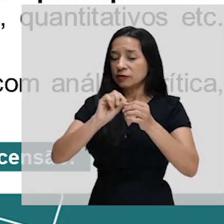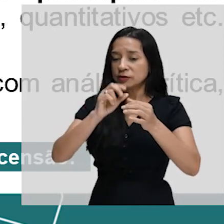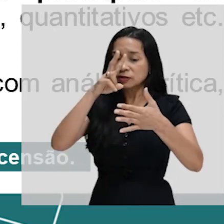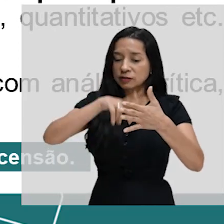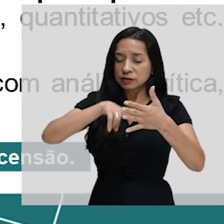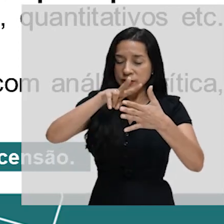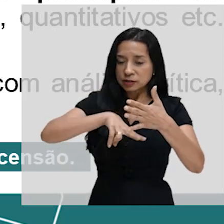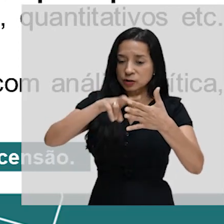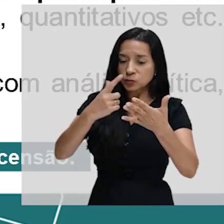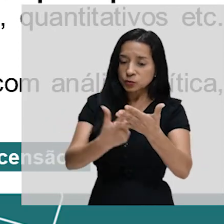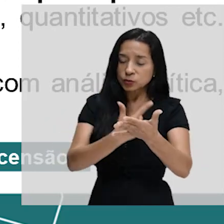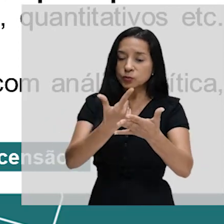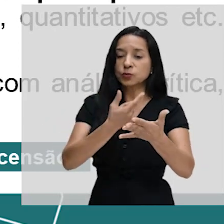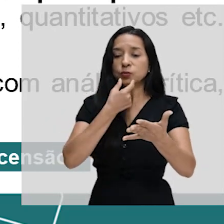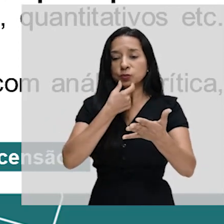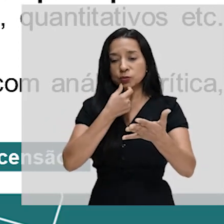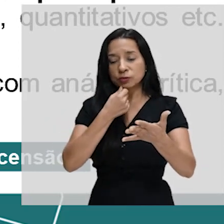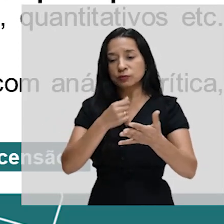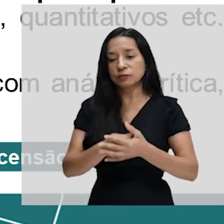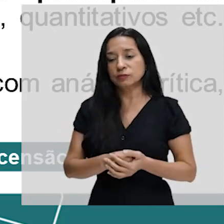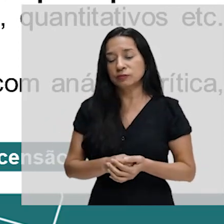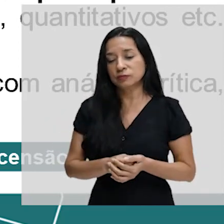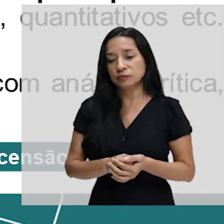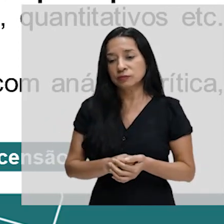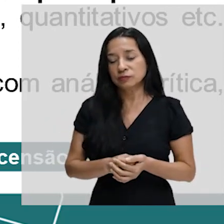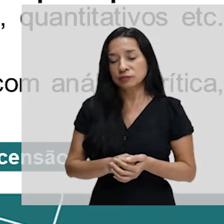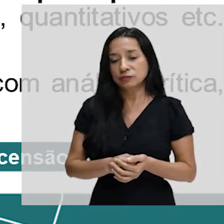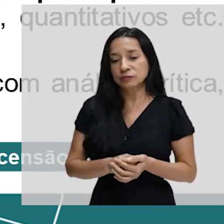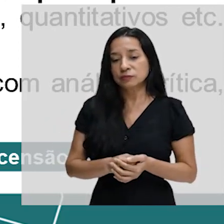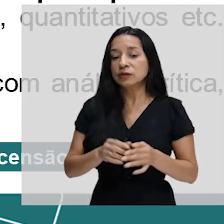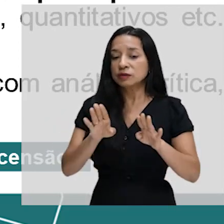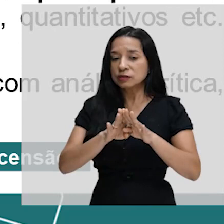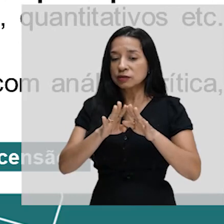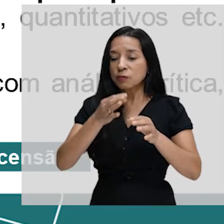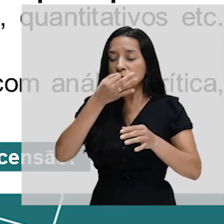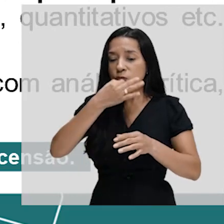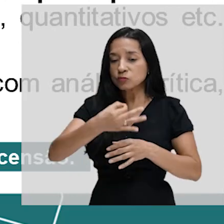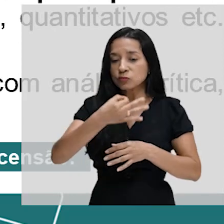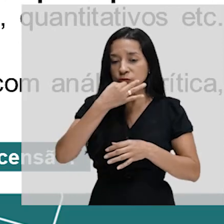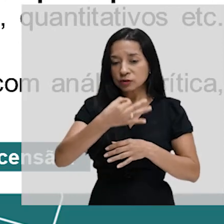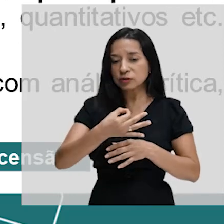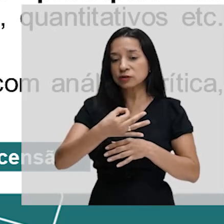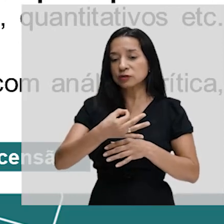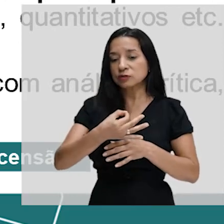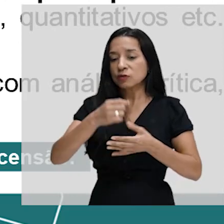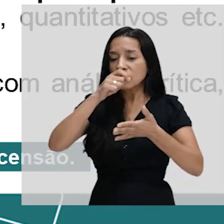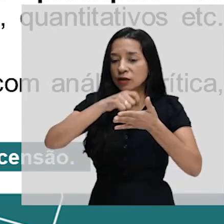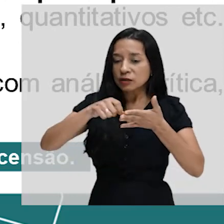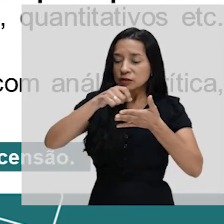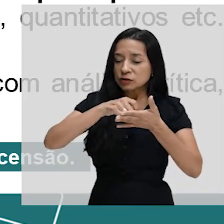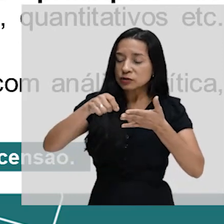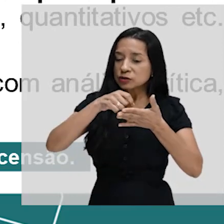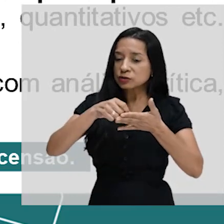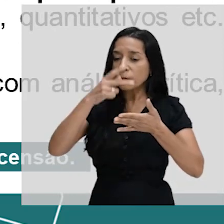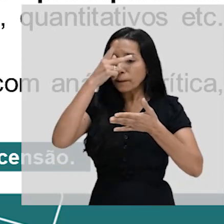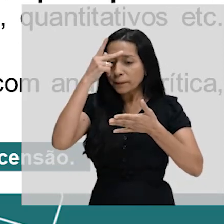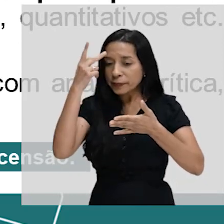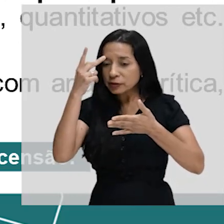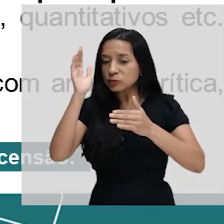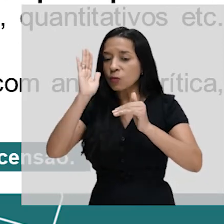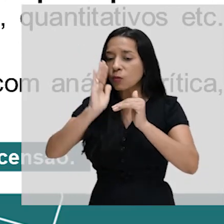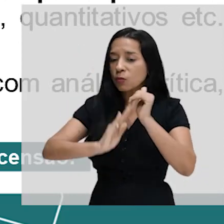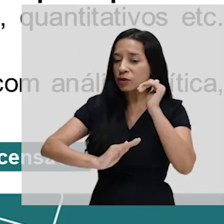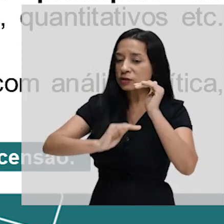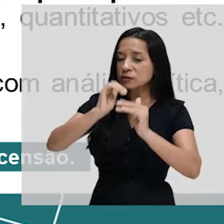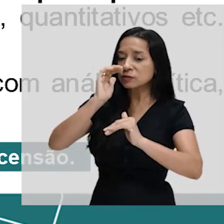obra original, que é diferente do informativo. E o crítico traz o redigido por especialistas que já analisaram e vão